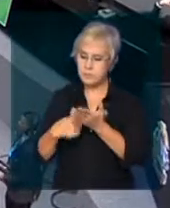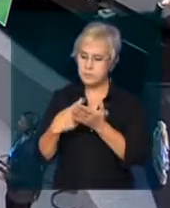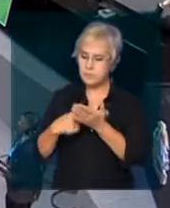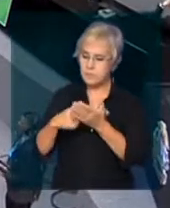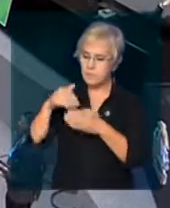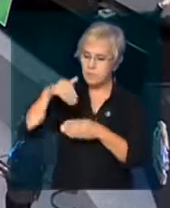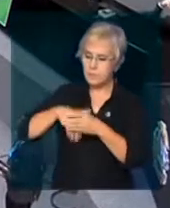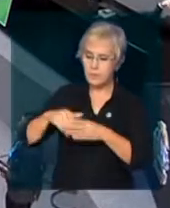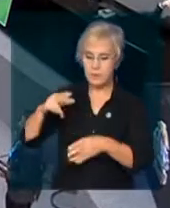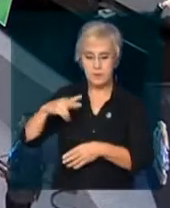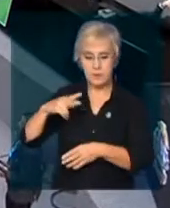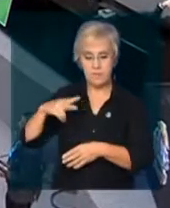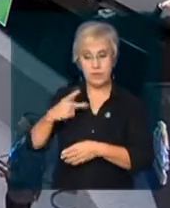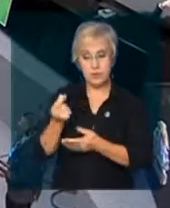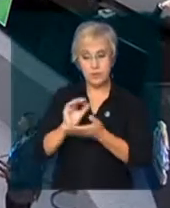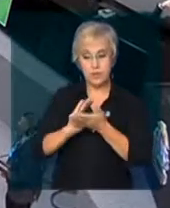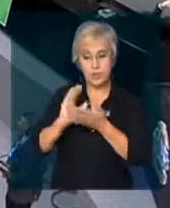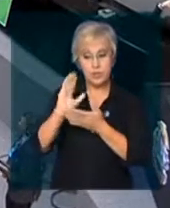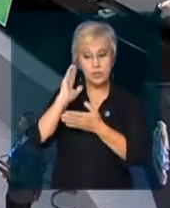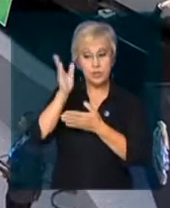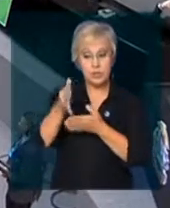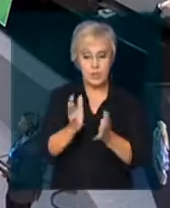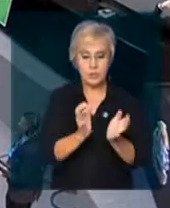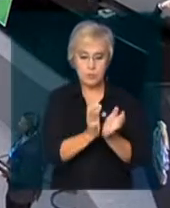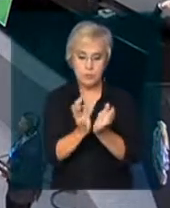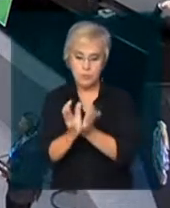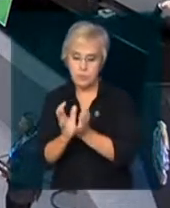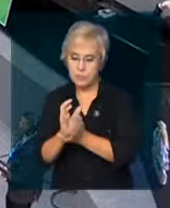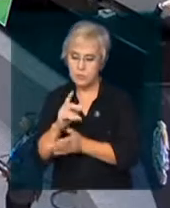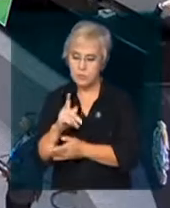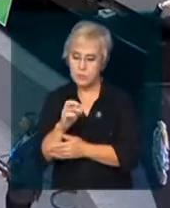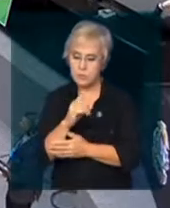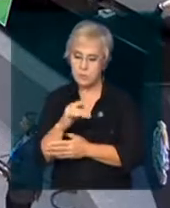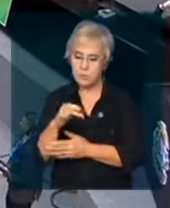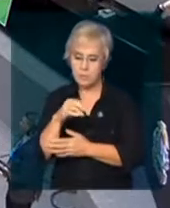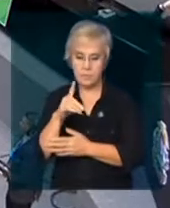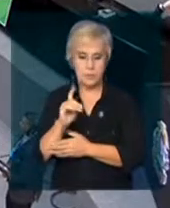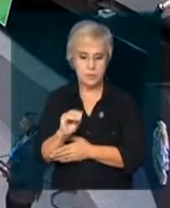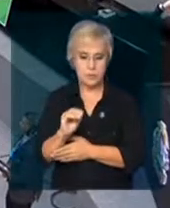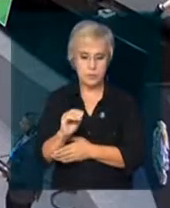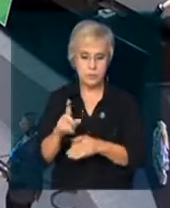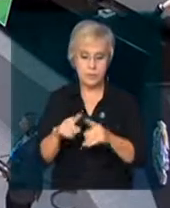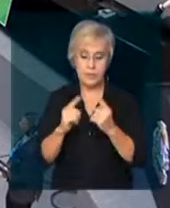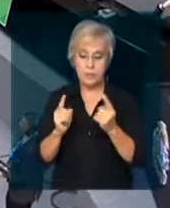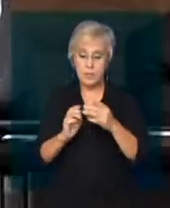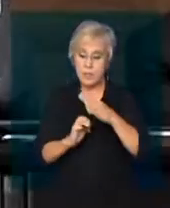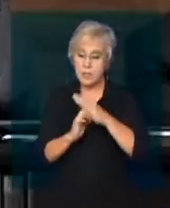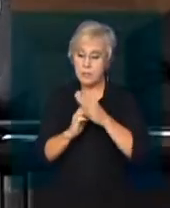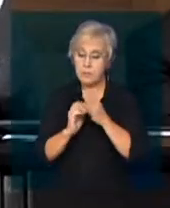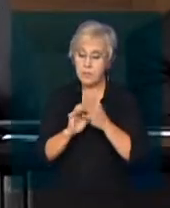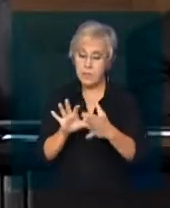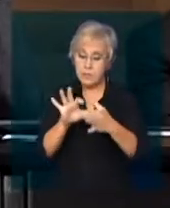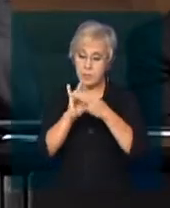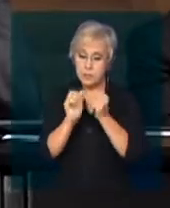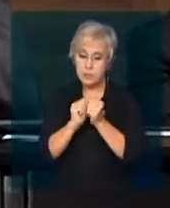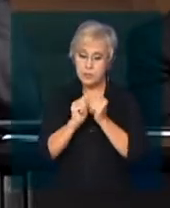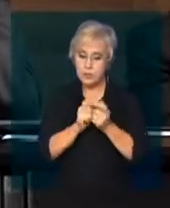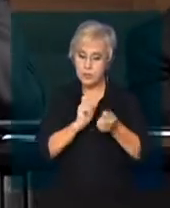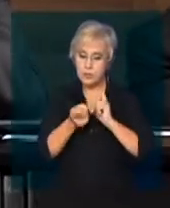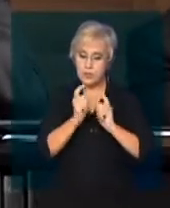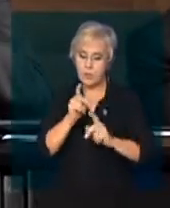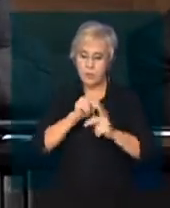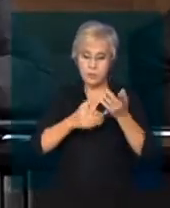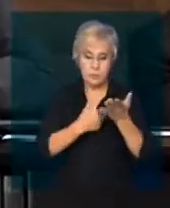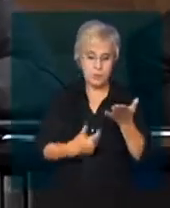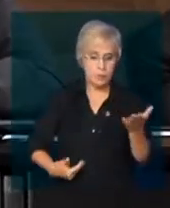feito diretamente aos partidos somente, e sem que empresas que têm contrato com a administração pública possam contribuir. Esse é